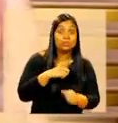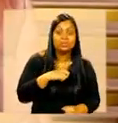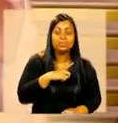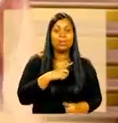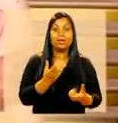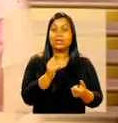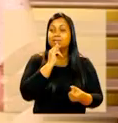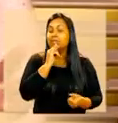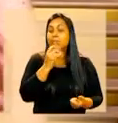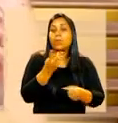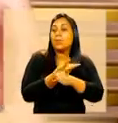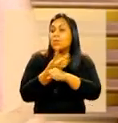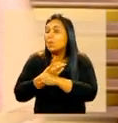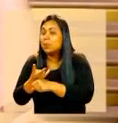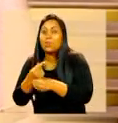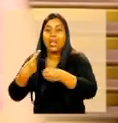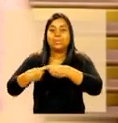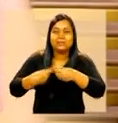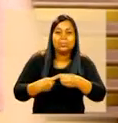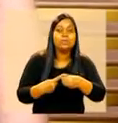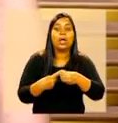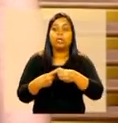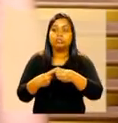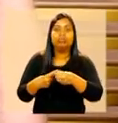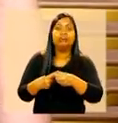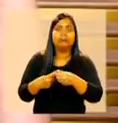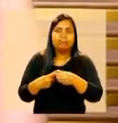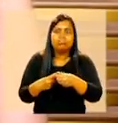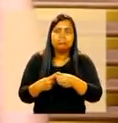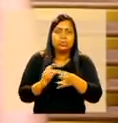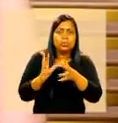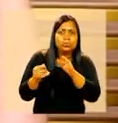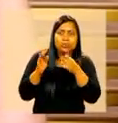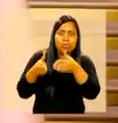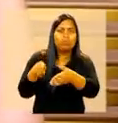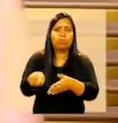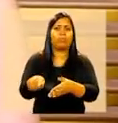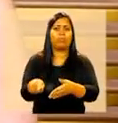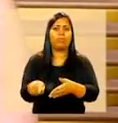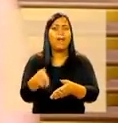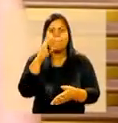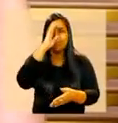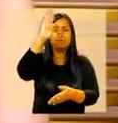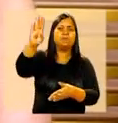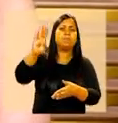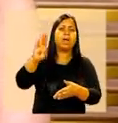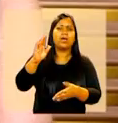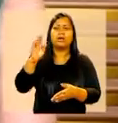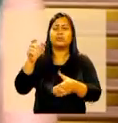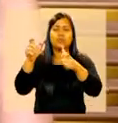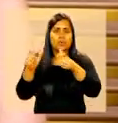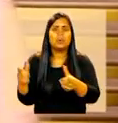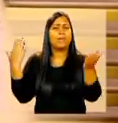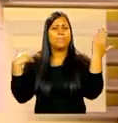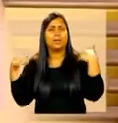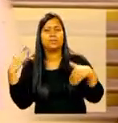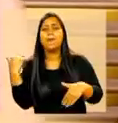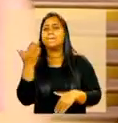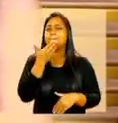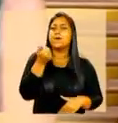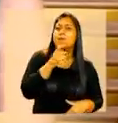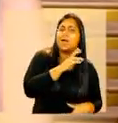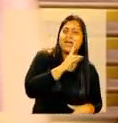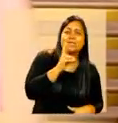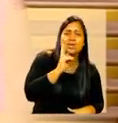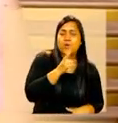quer procurar sobre uma cidade, você já vem tudo especificado. Quais são os principais pontos turísticos, quais são os melhores